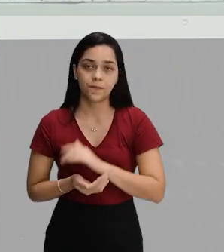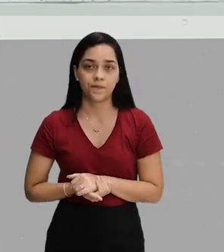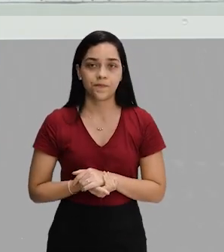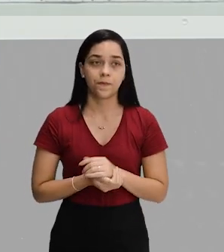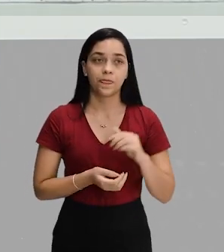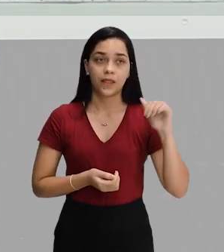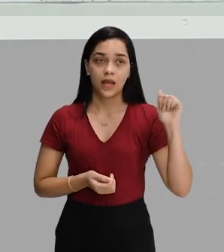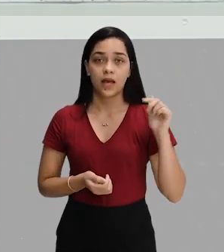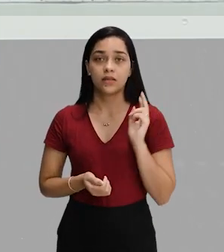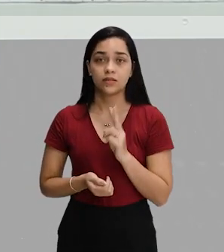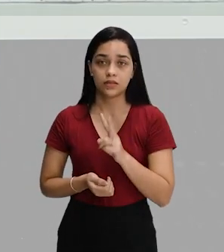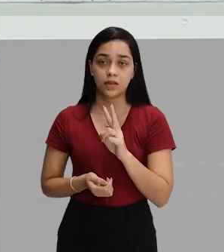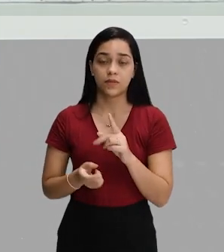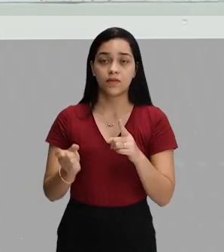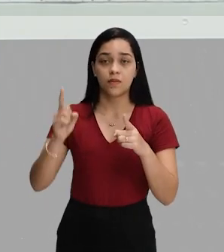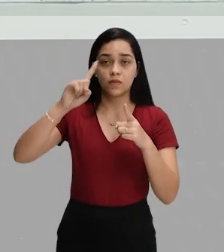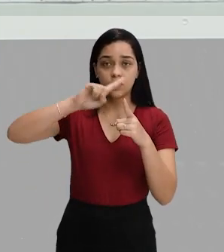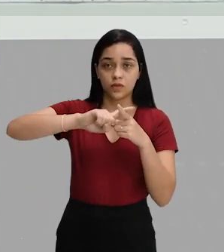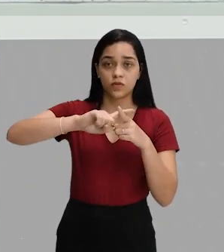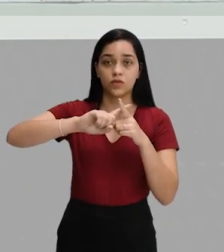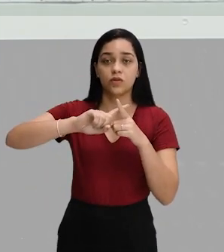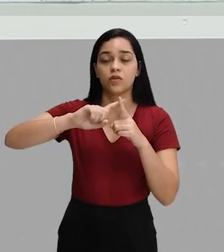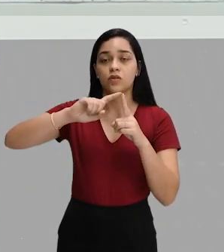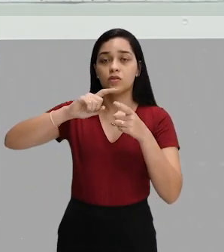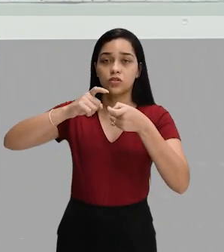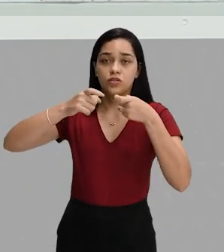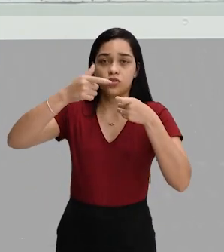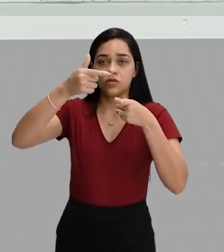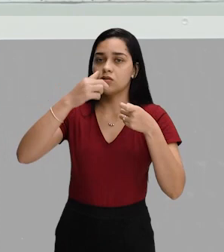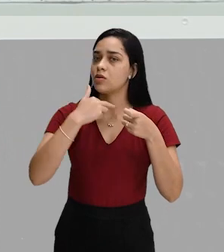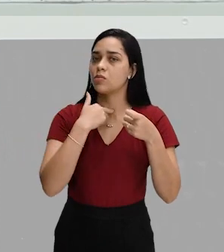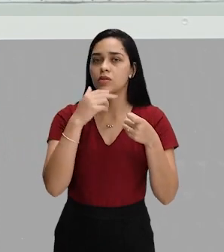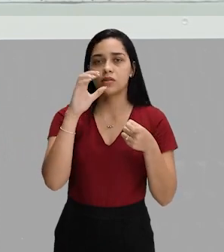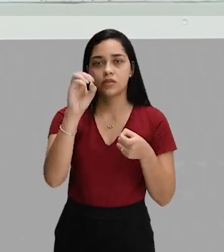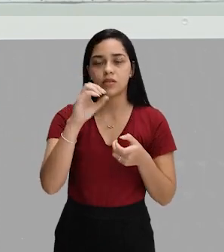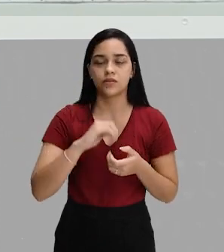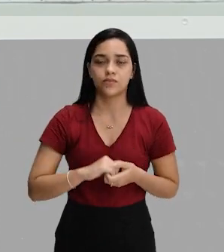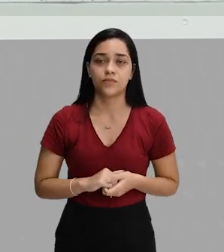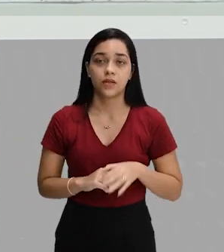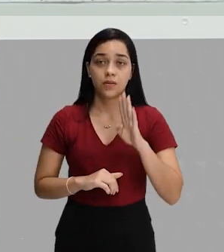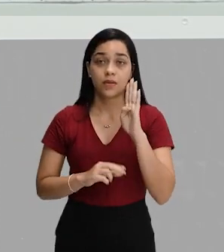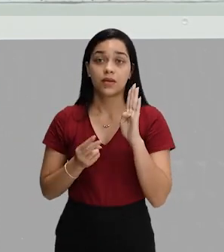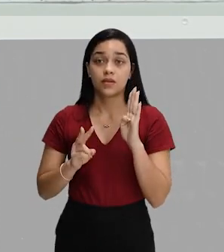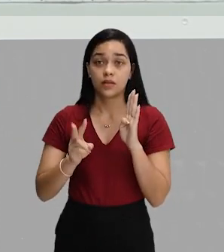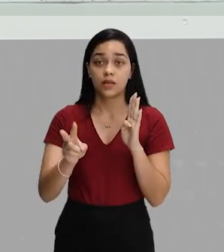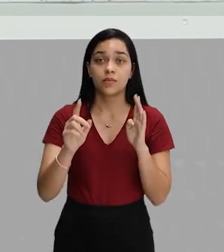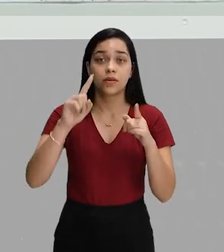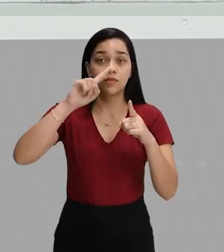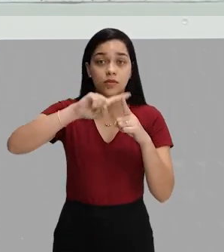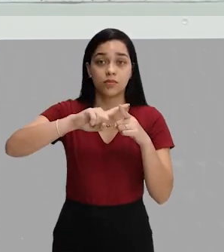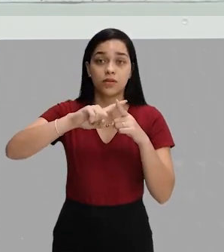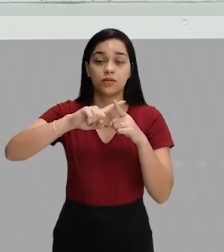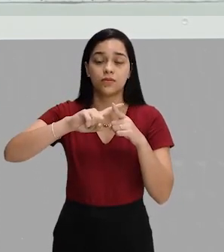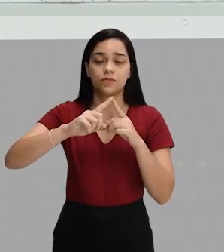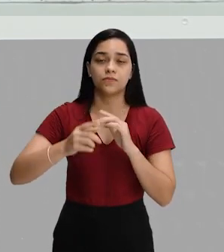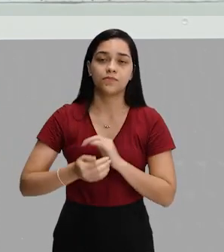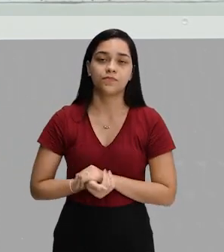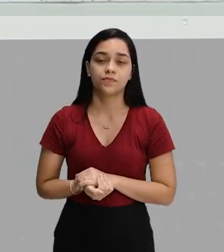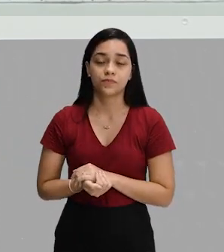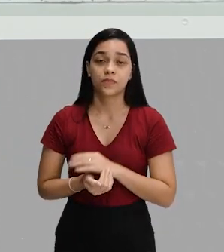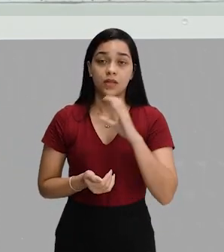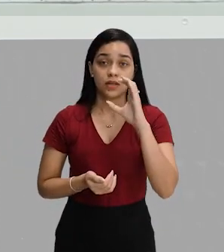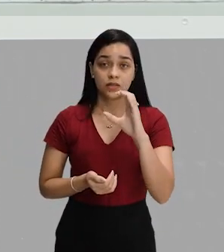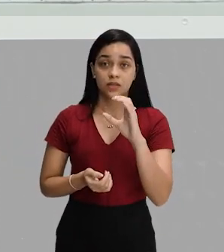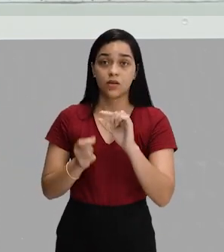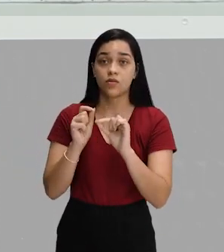A é sempre o cara que multiplica x ao quadrado e não pode ser zero. B é sempre o cara que multiplica x. E C